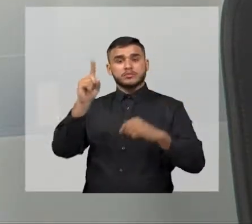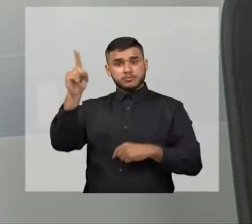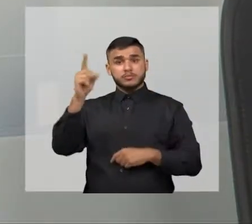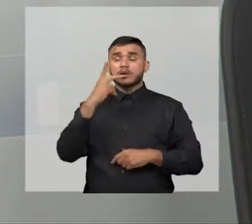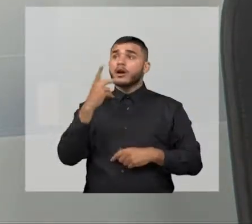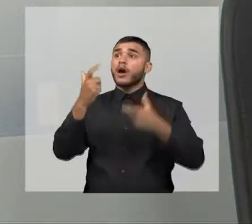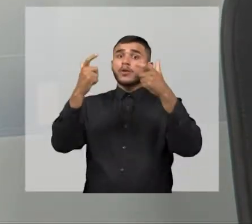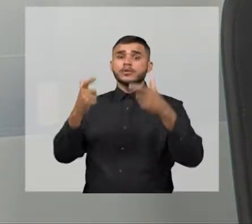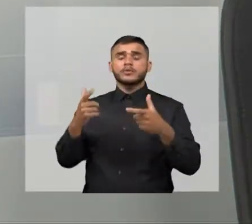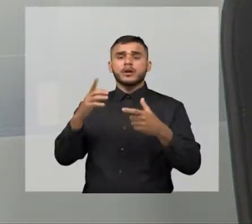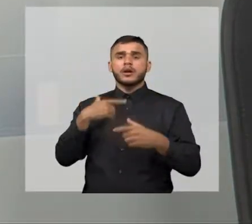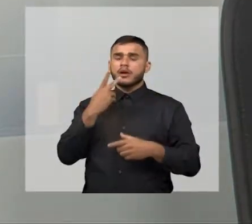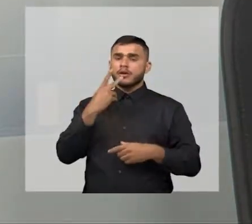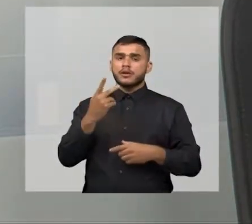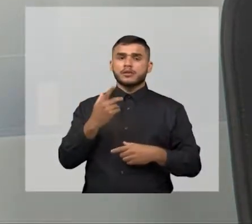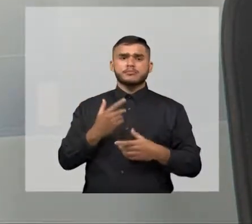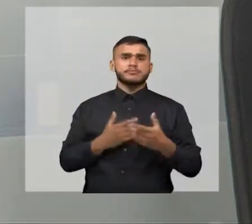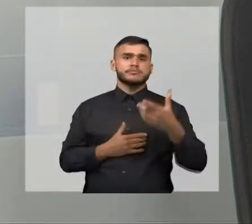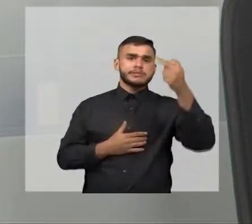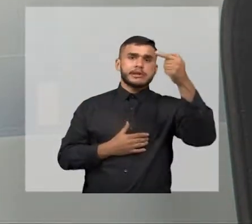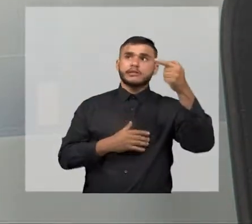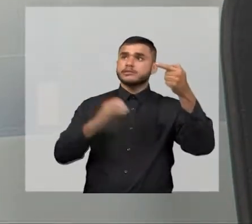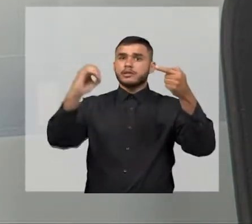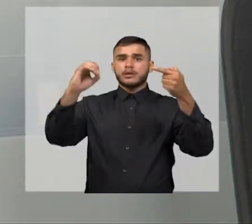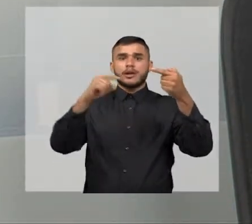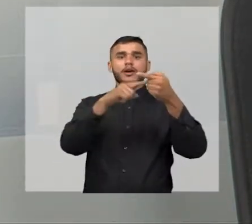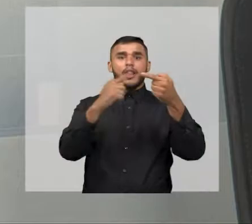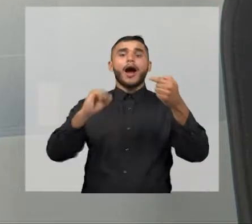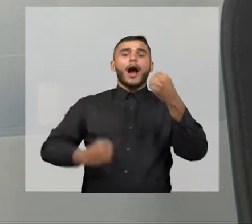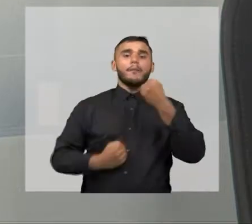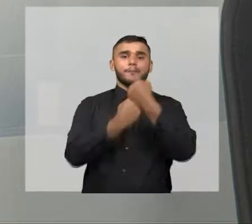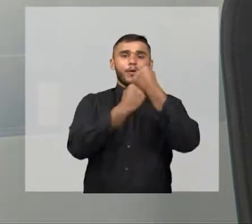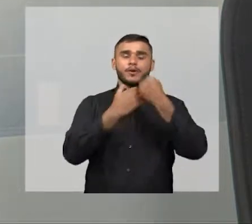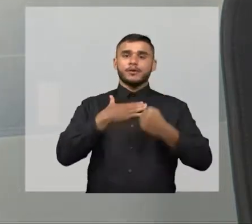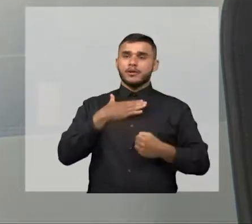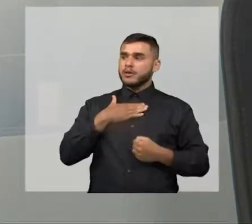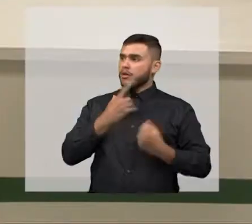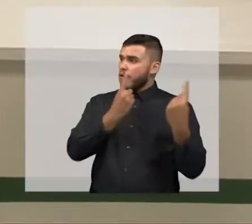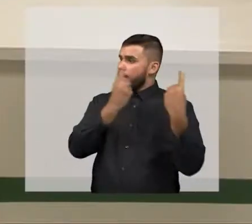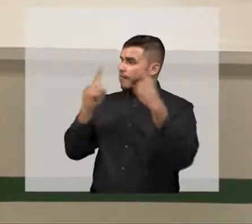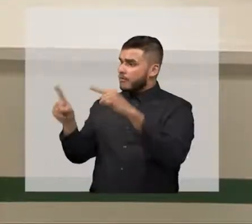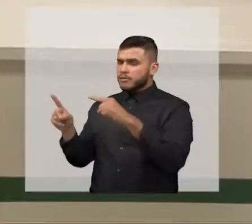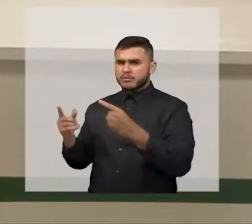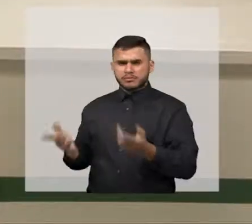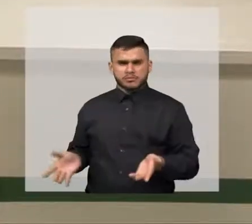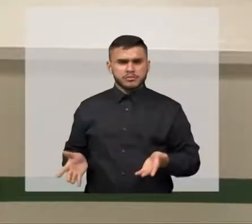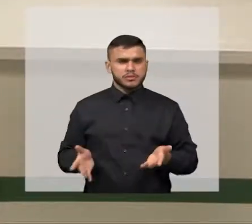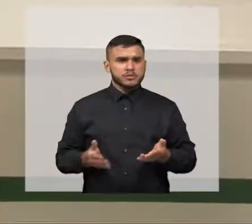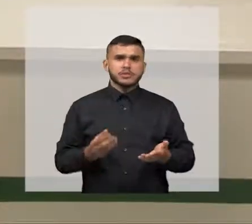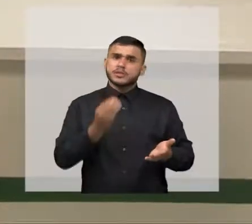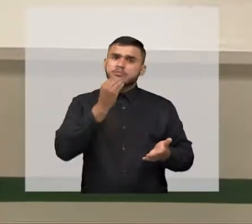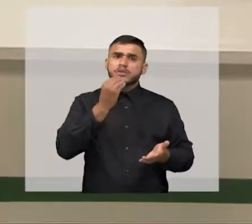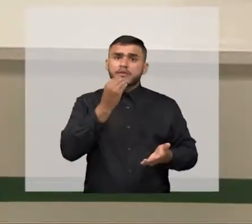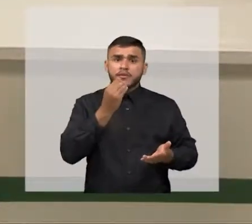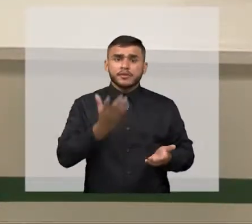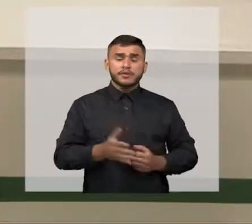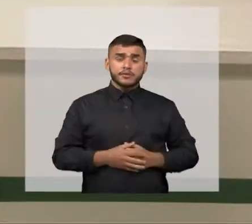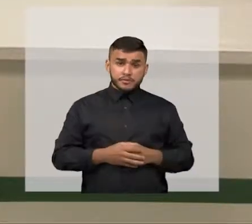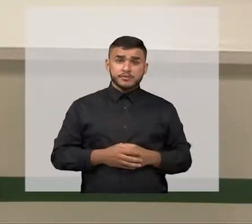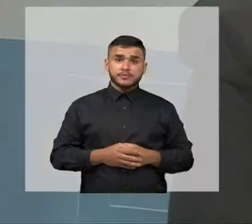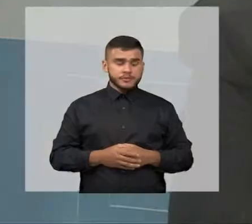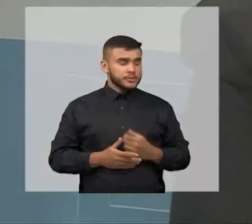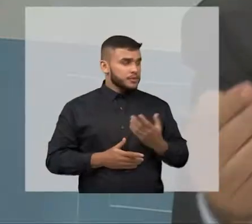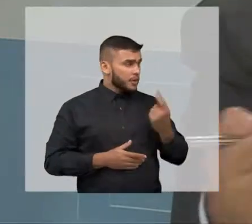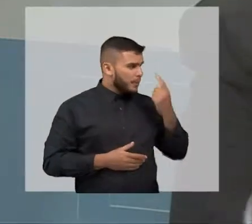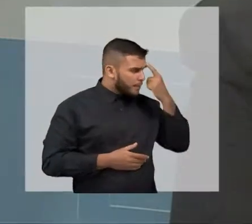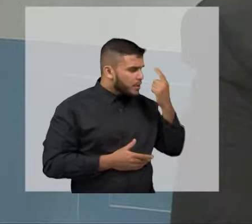julgou a meu favor por 7-0. Só que aí eu já tinha perdido. Aí você imagina, irmão, 7-0 a favor do argumento da doutora